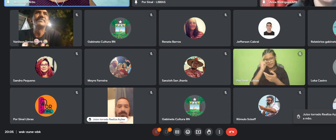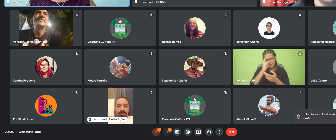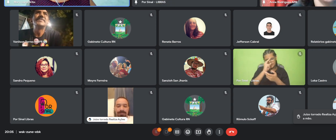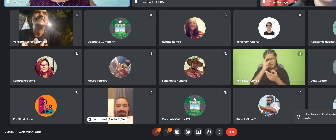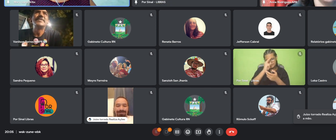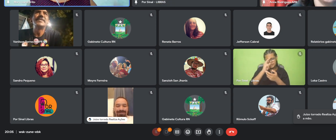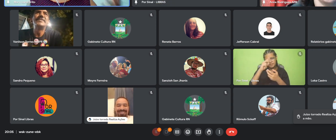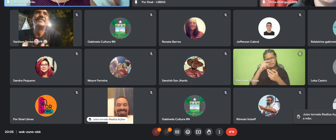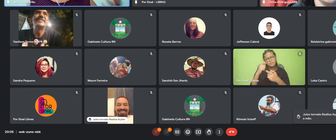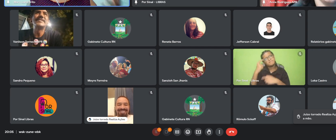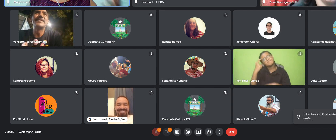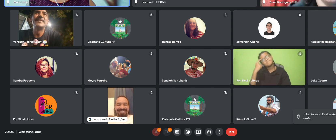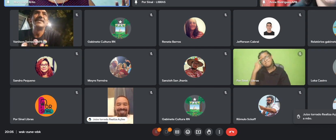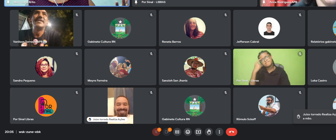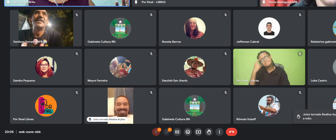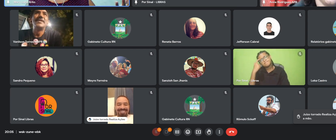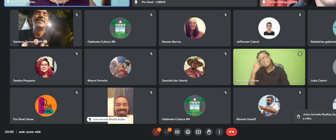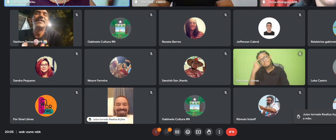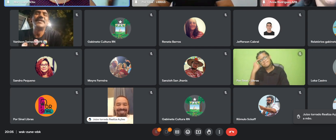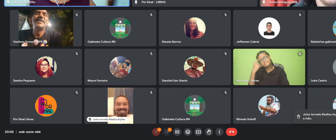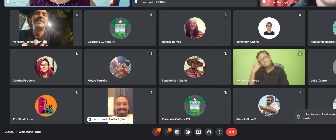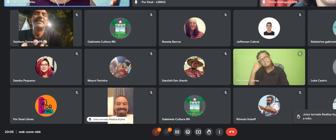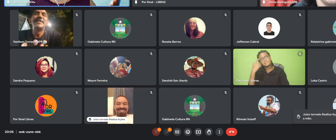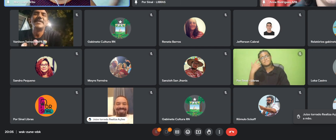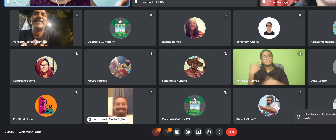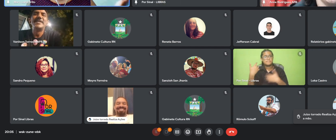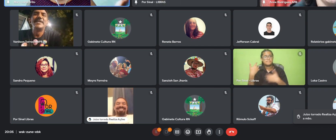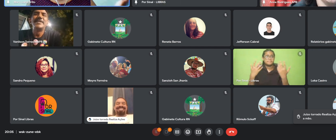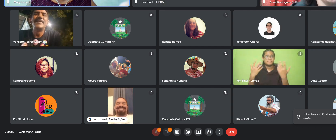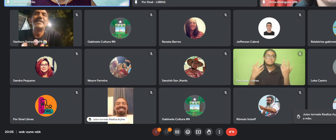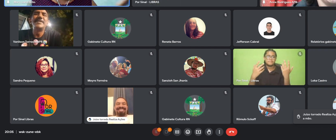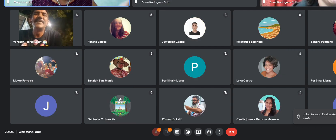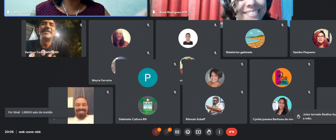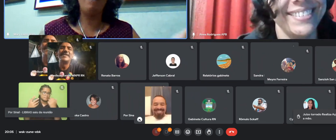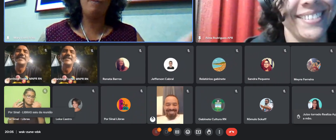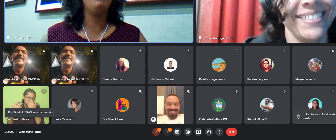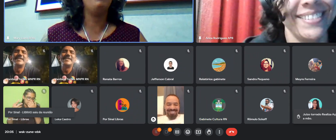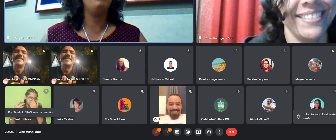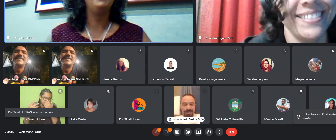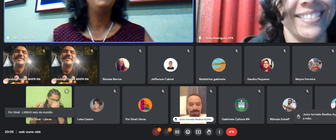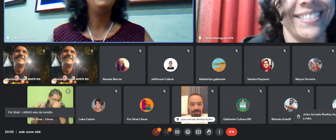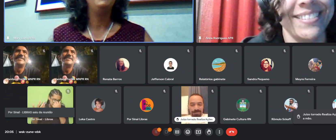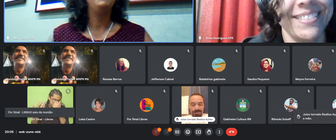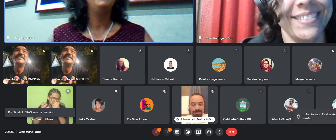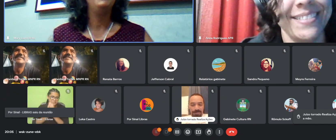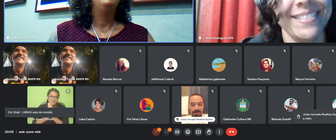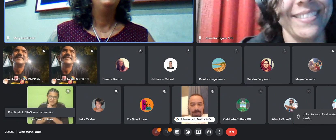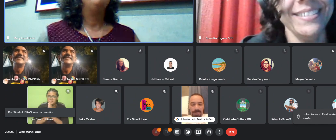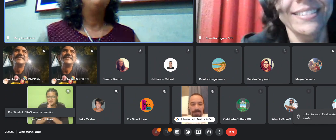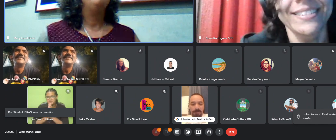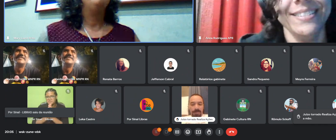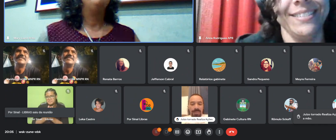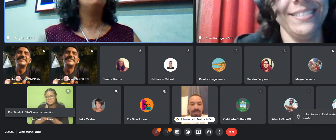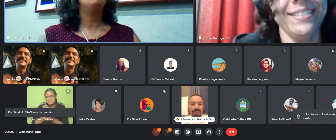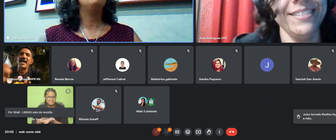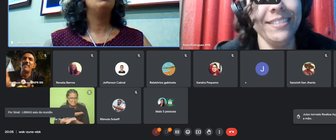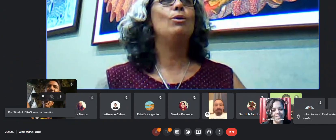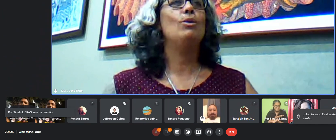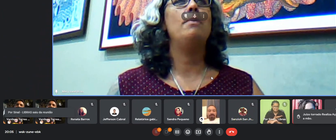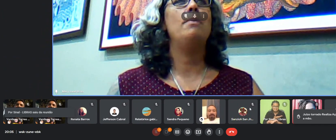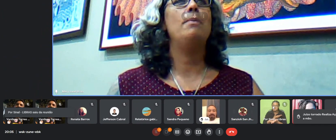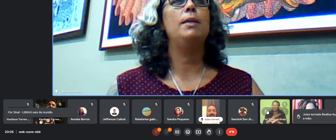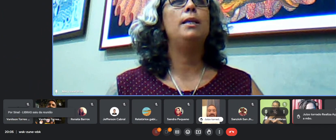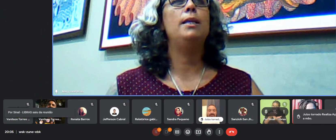torrado, aí olha só quem é, né? Por favor, querido, vem. Ele está todo